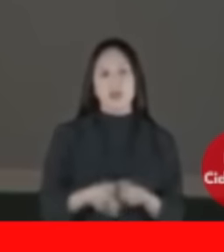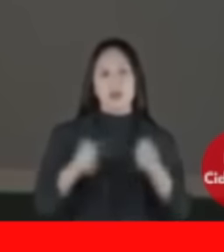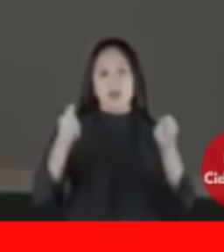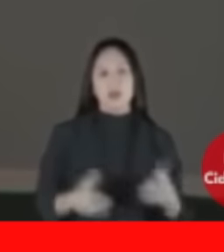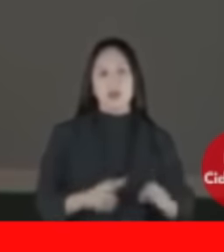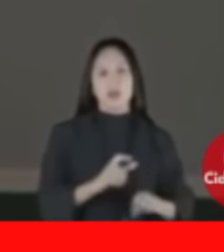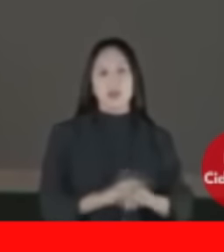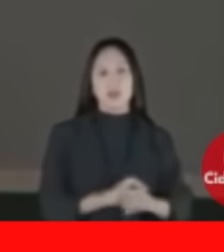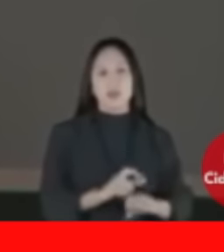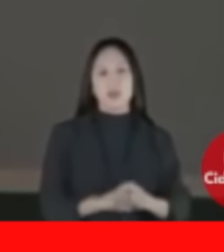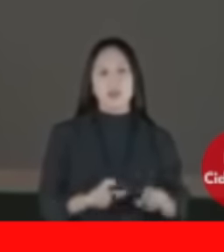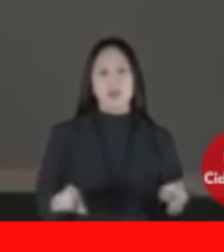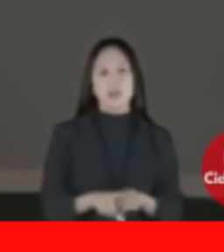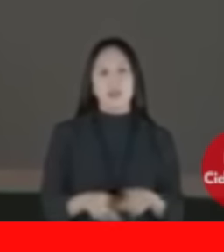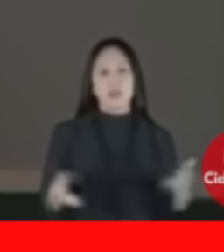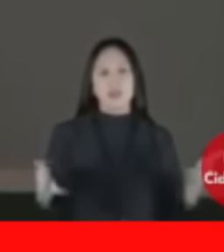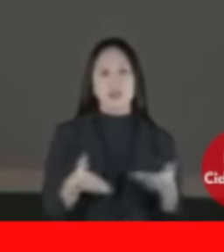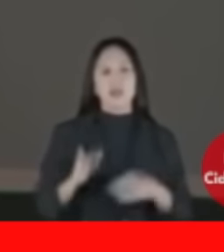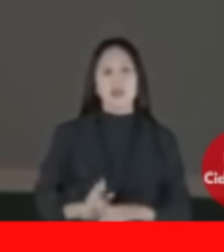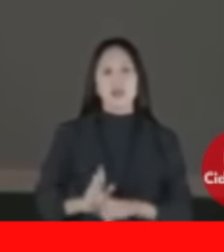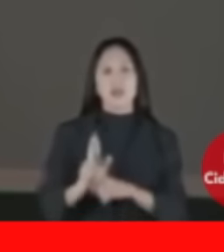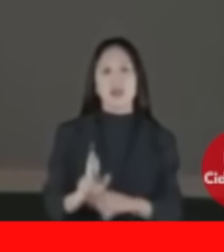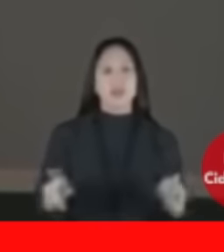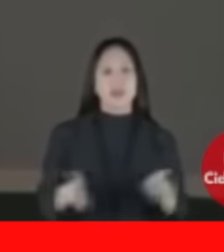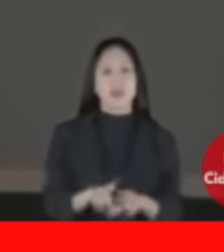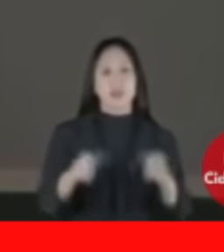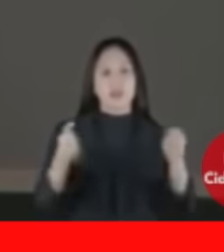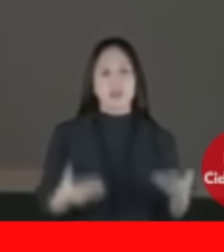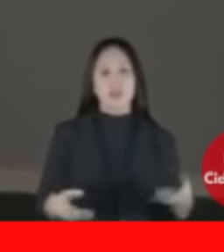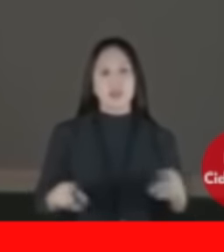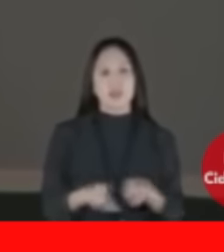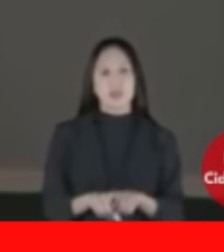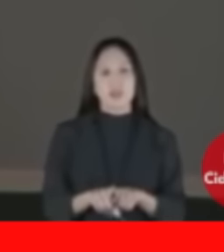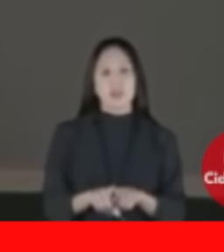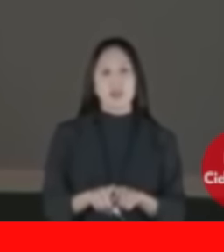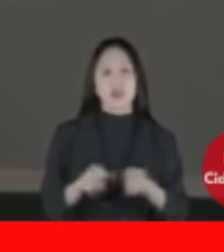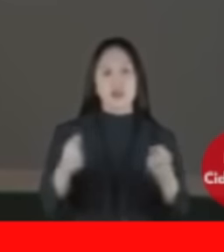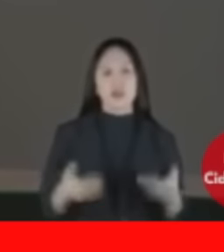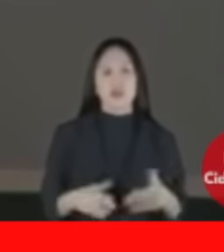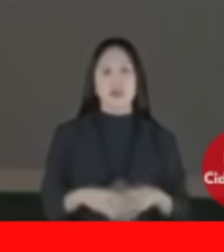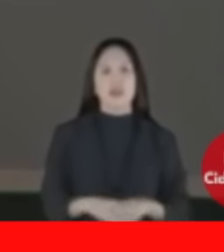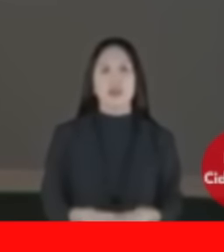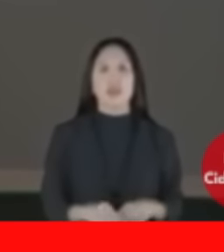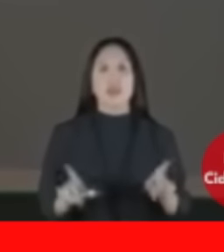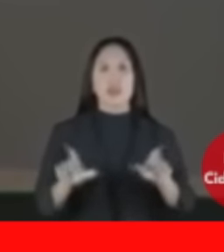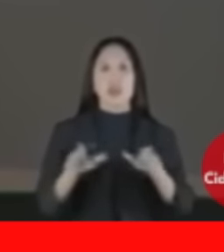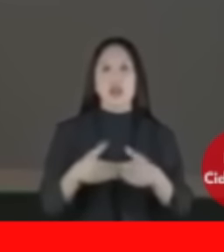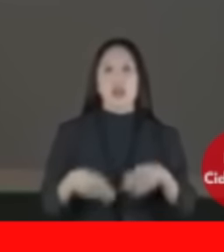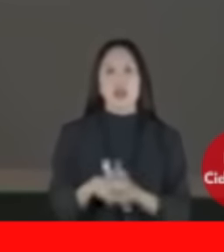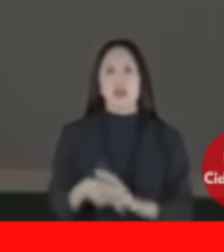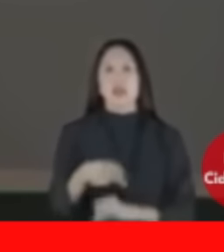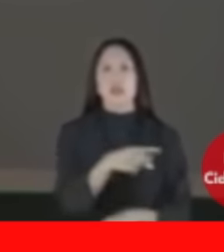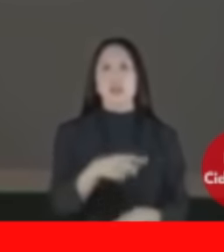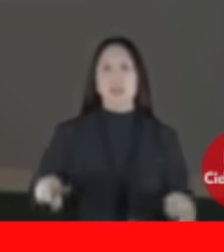relógio Cartier, objeto da representação, foi catalogado pelo Gabinete de Gestão Interna da Presidência como